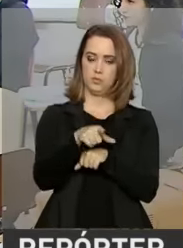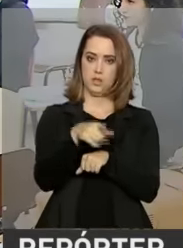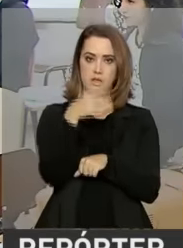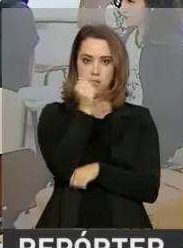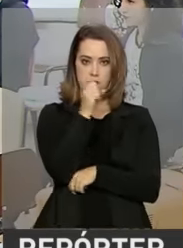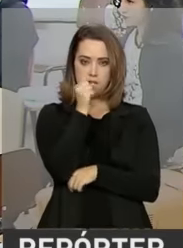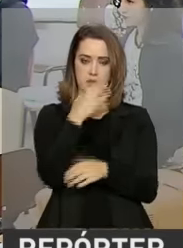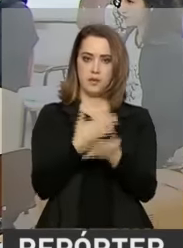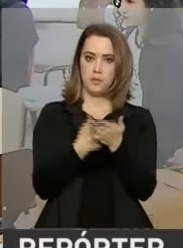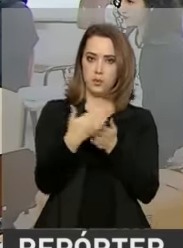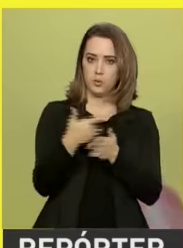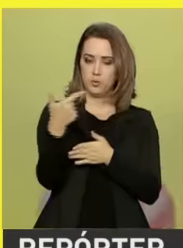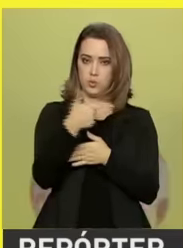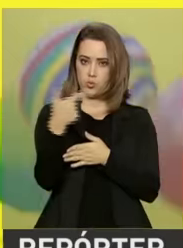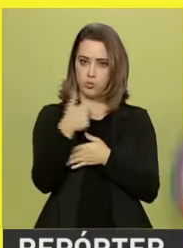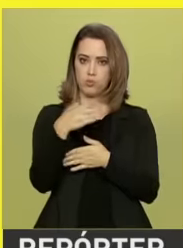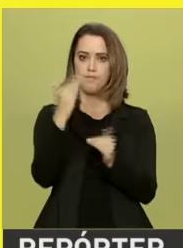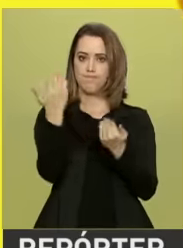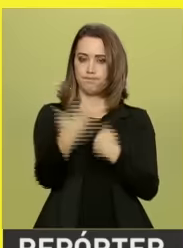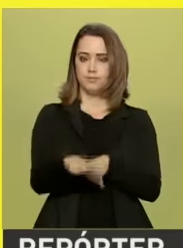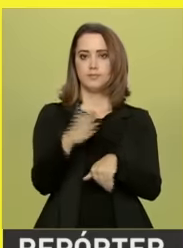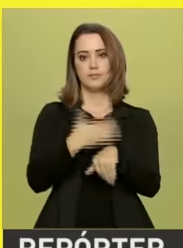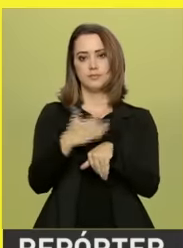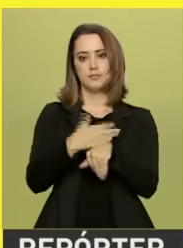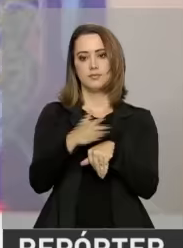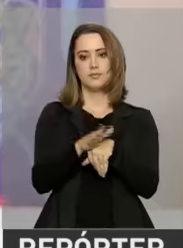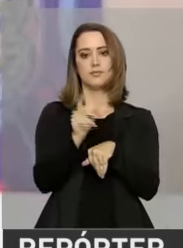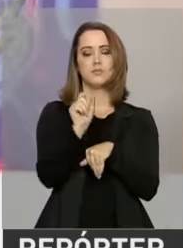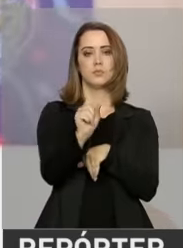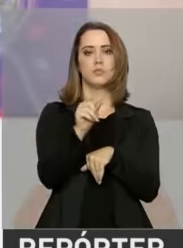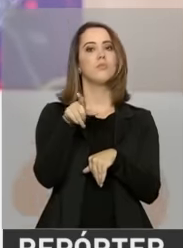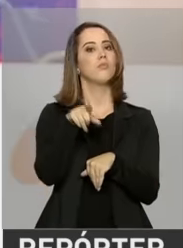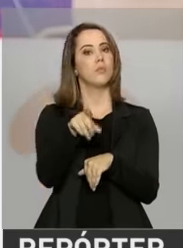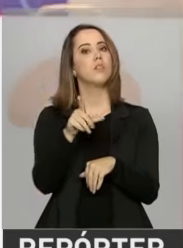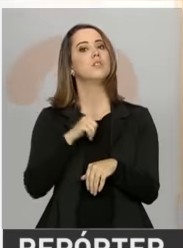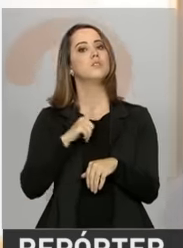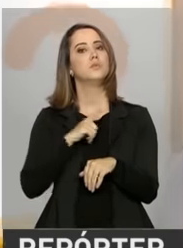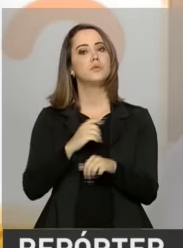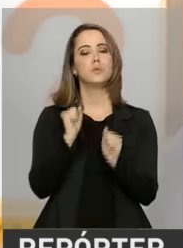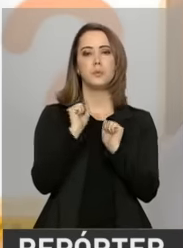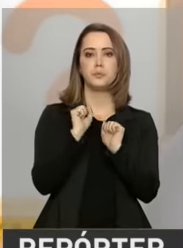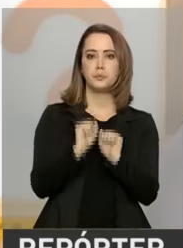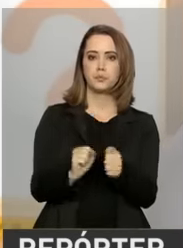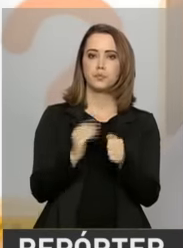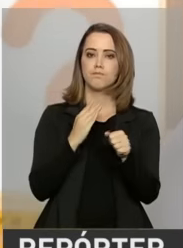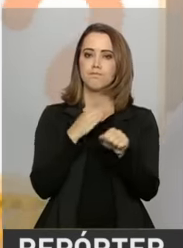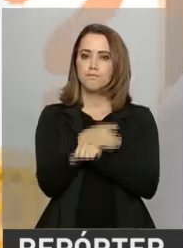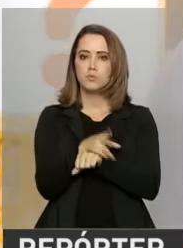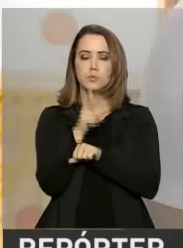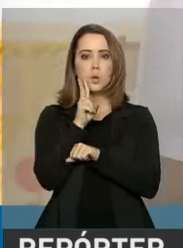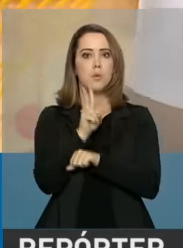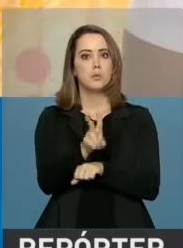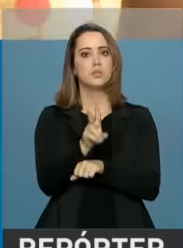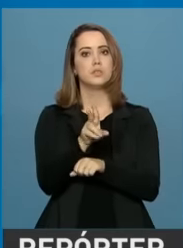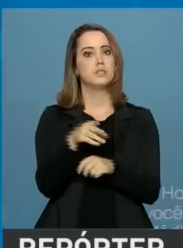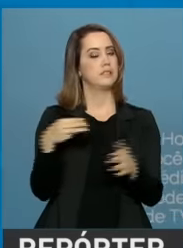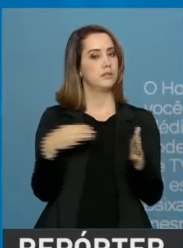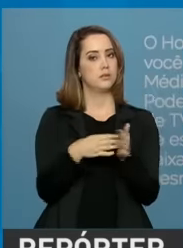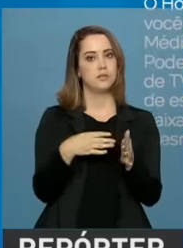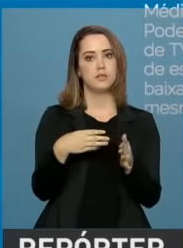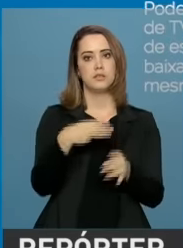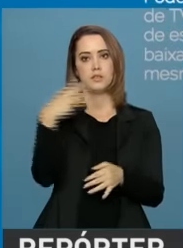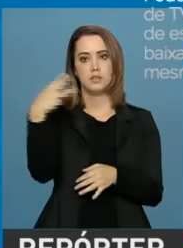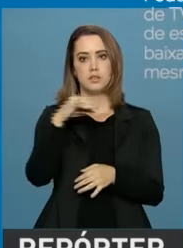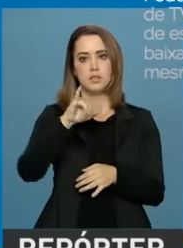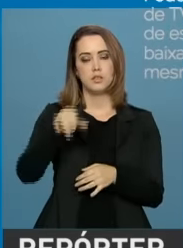o segundo simulado oficial da plataforma hora do Enem desta vez os participantes vão ter até o 3 de julho para